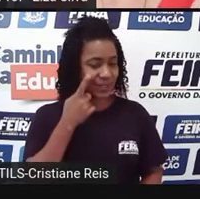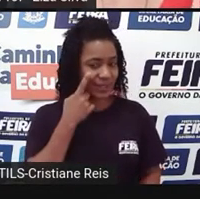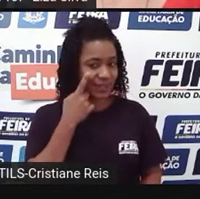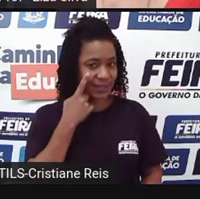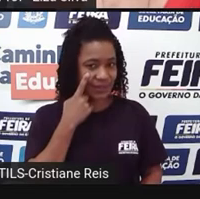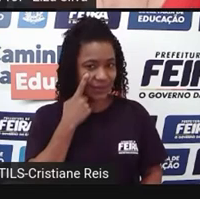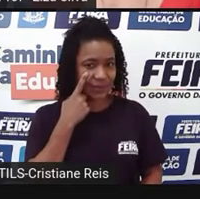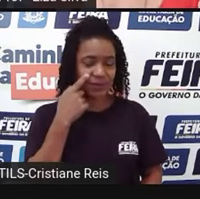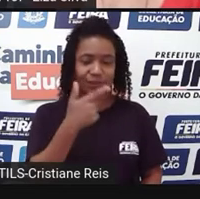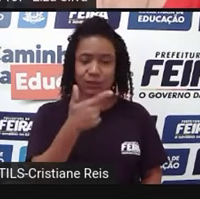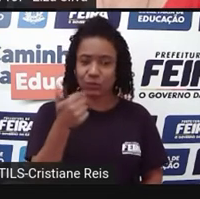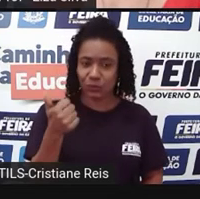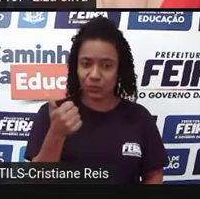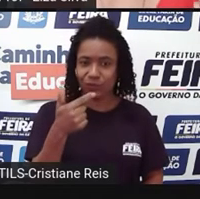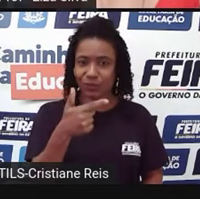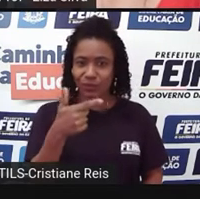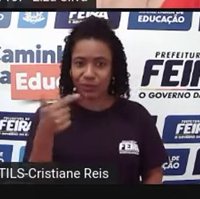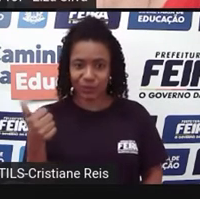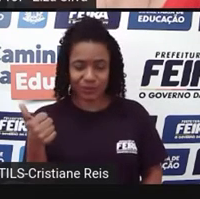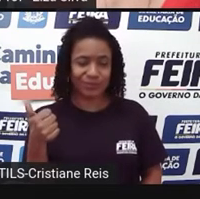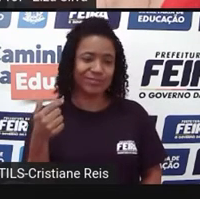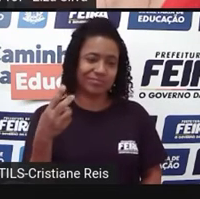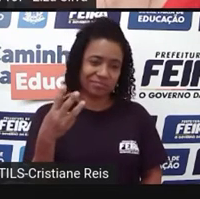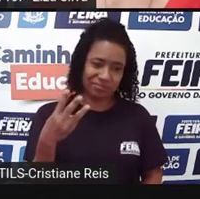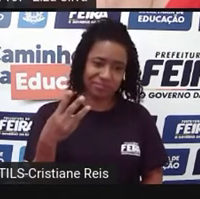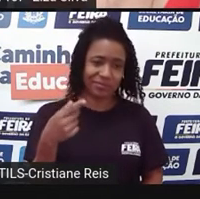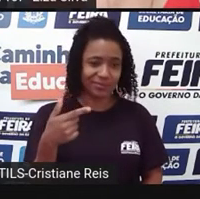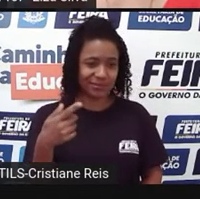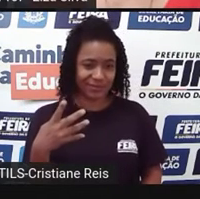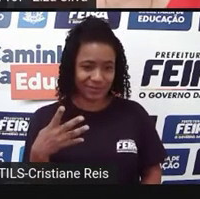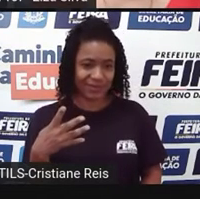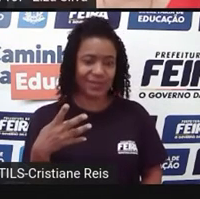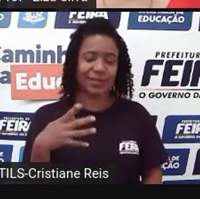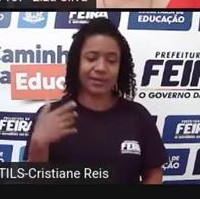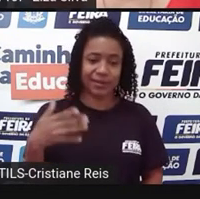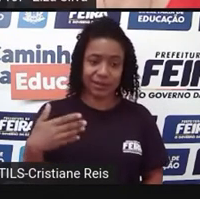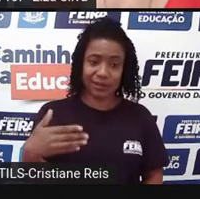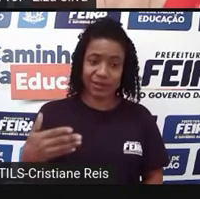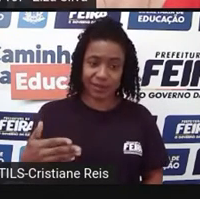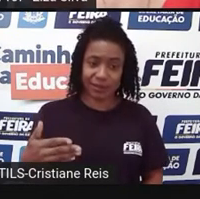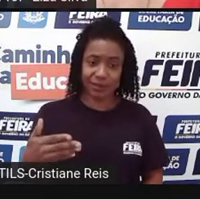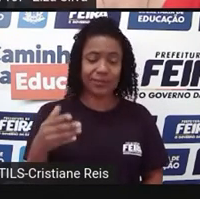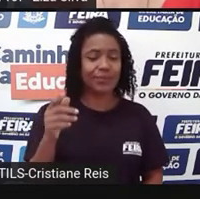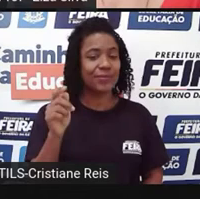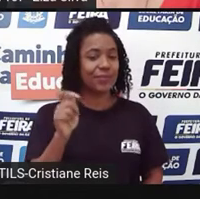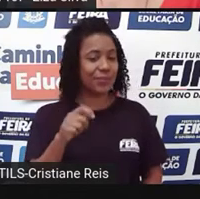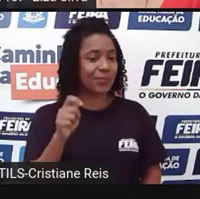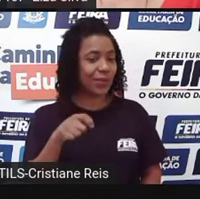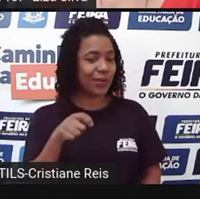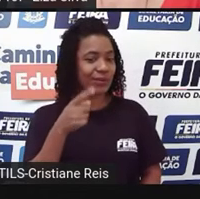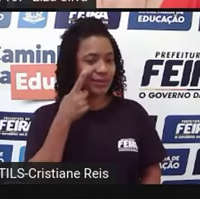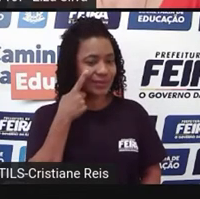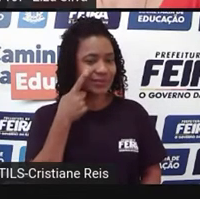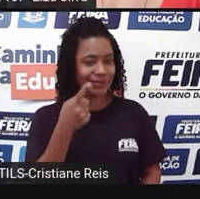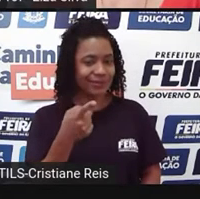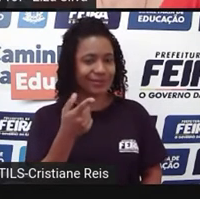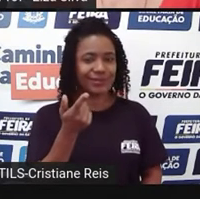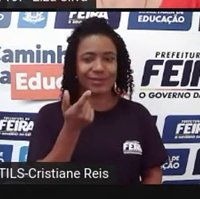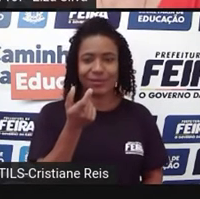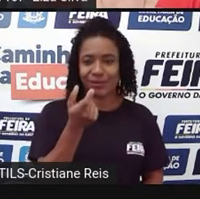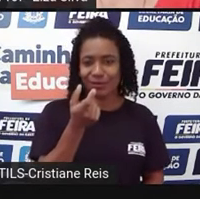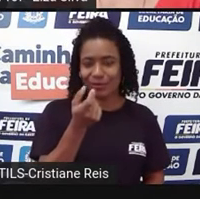dezenas 21 22 23 24 e assim por diante vejam que o 20